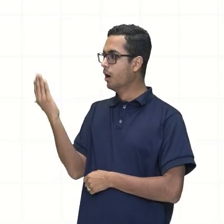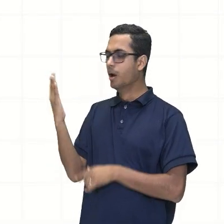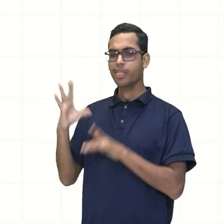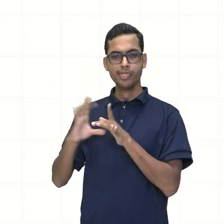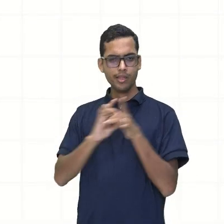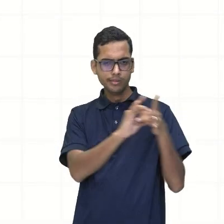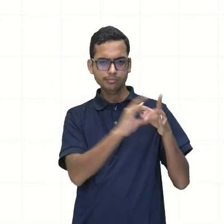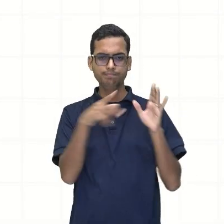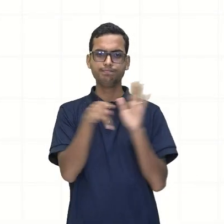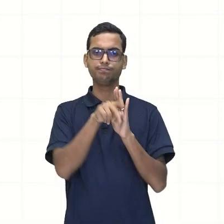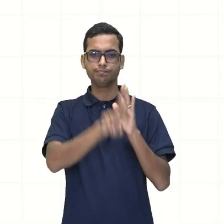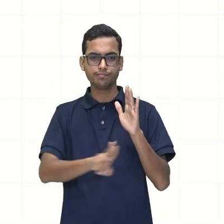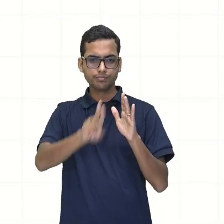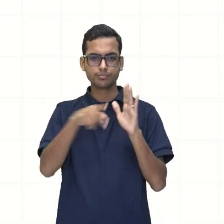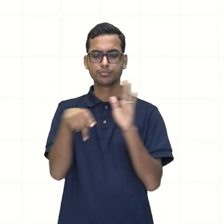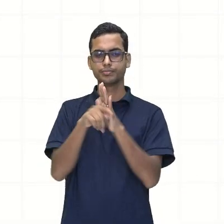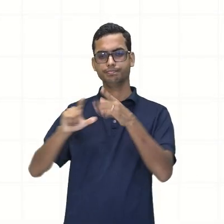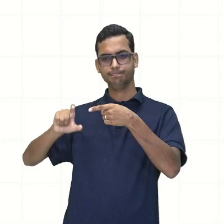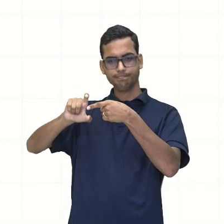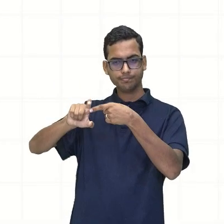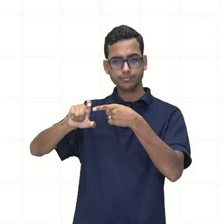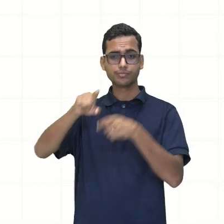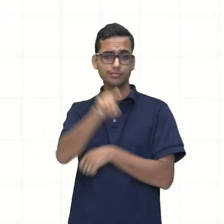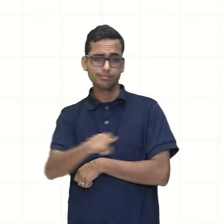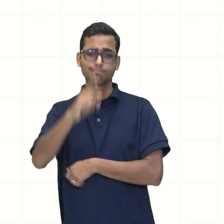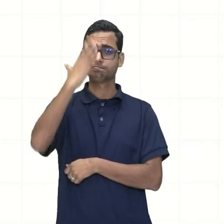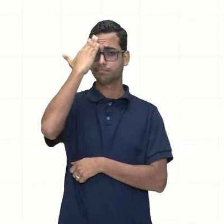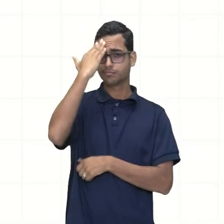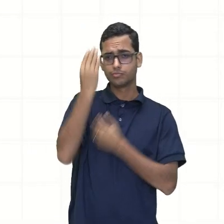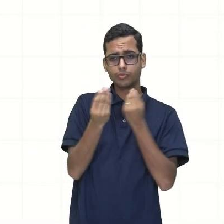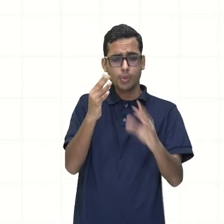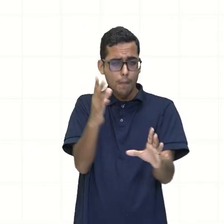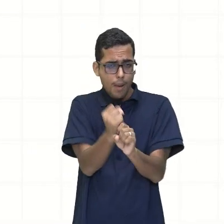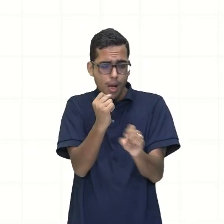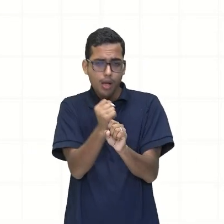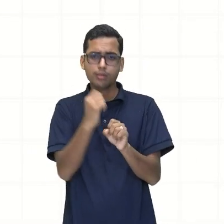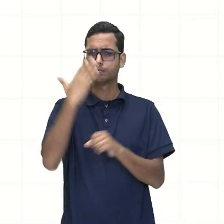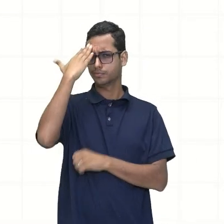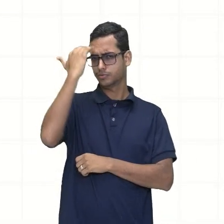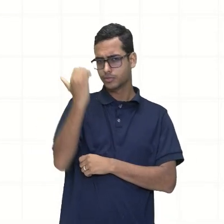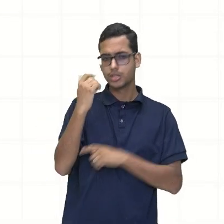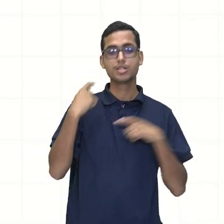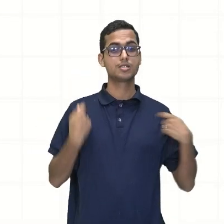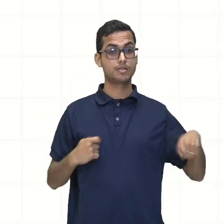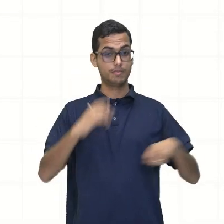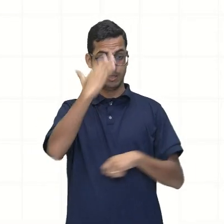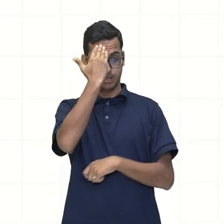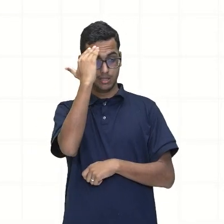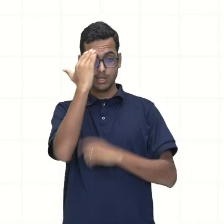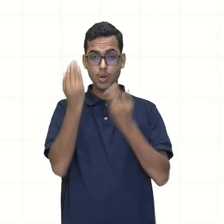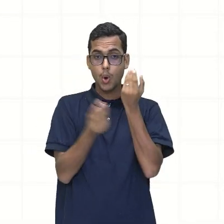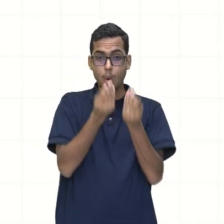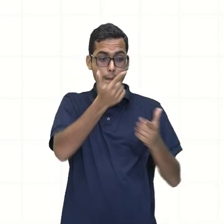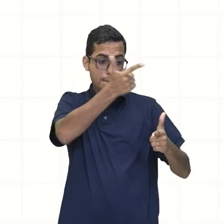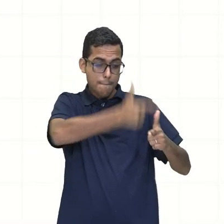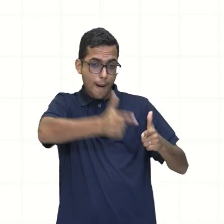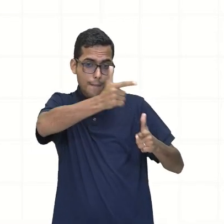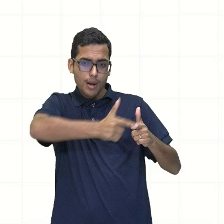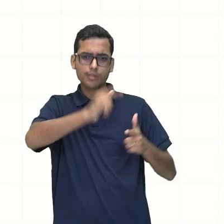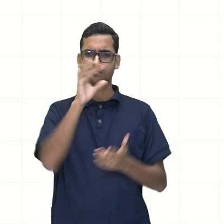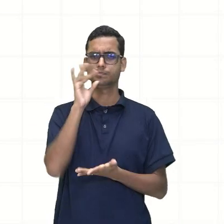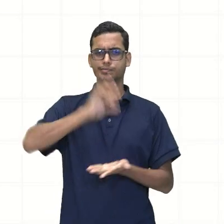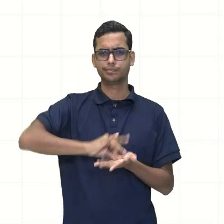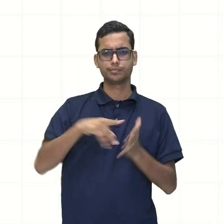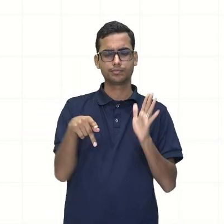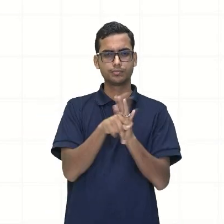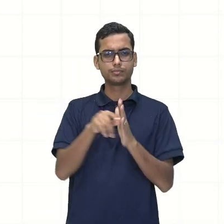envolvendo frações. Então, além de você saber fazer os cálculos, agora você tem que interpretar o problema. Alice comprou um bolo